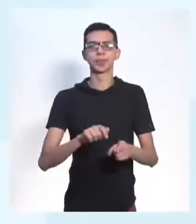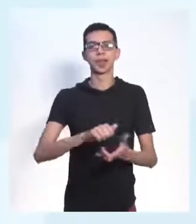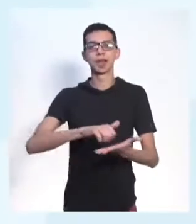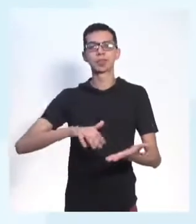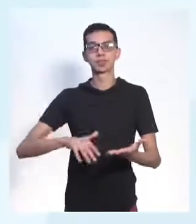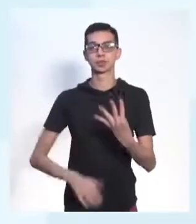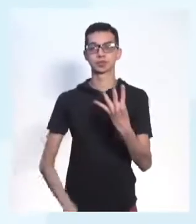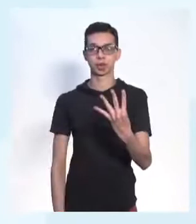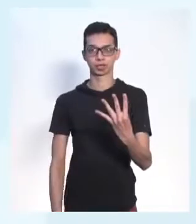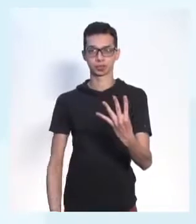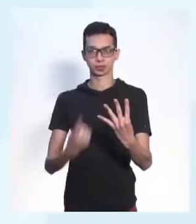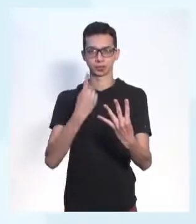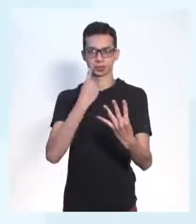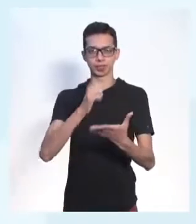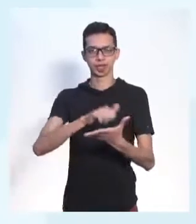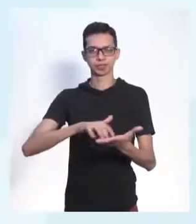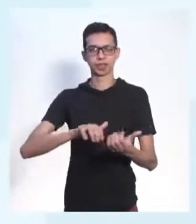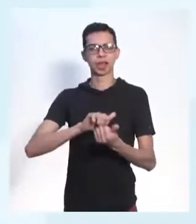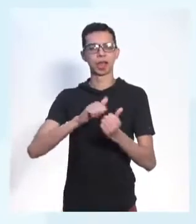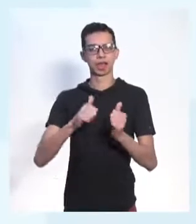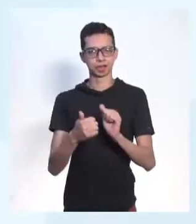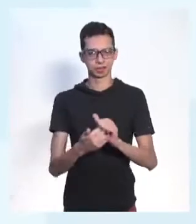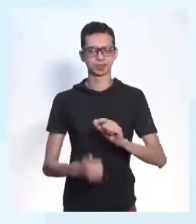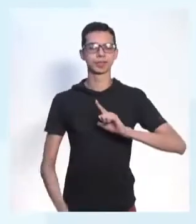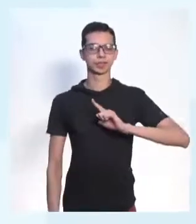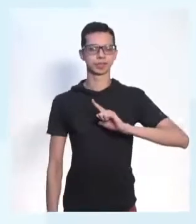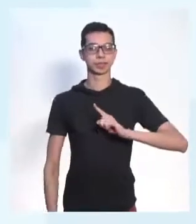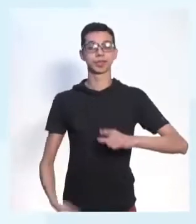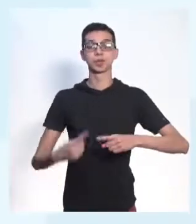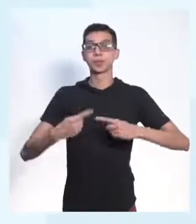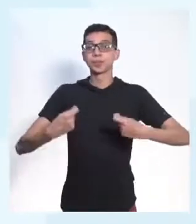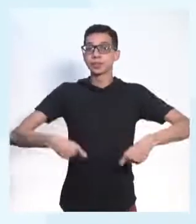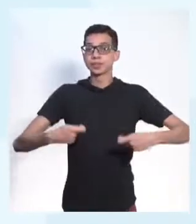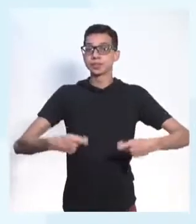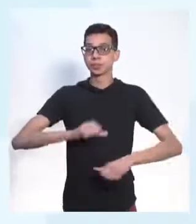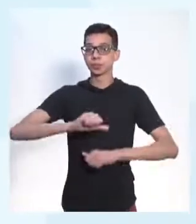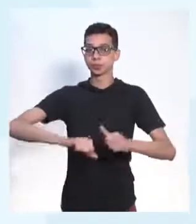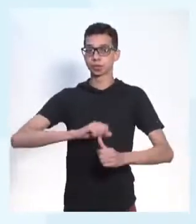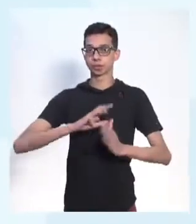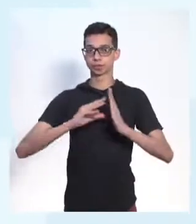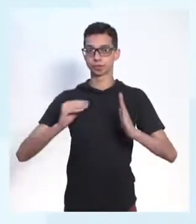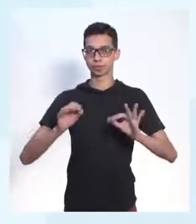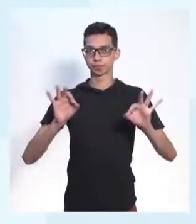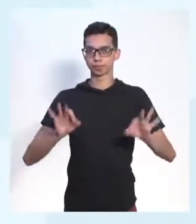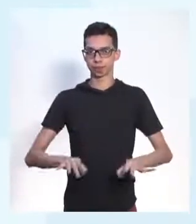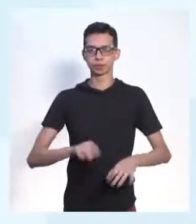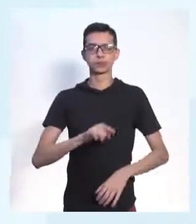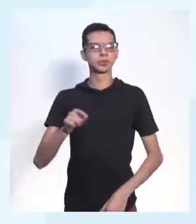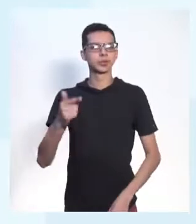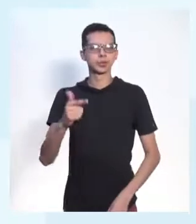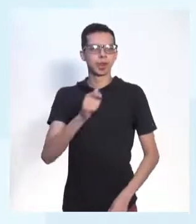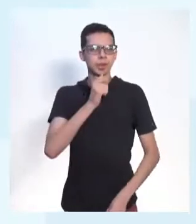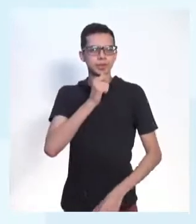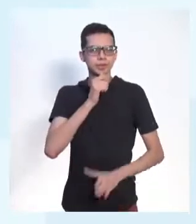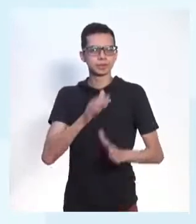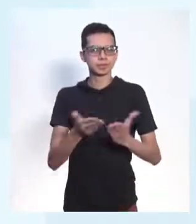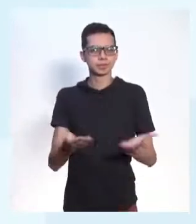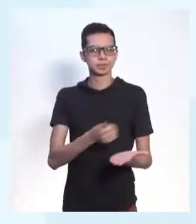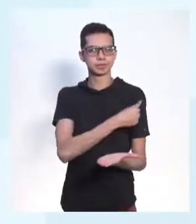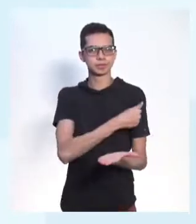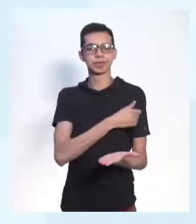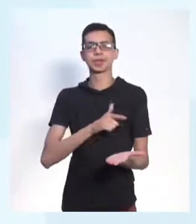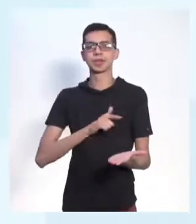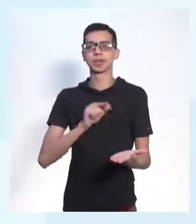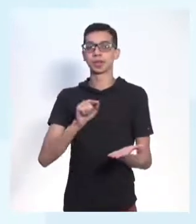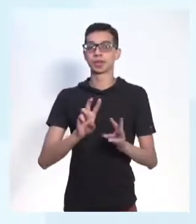atividade 4, essa atividade ela foi adaptada, porque a gente precisa mudar para o formato. Quem não tiver ainda o caderno do aluno, tem